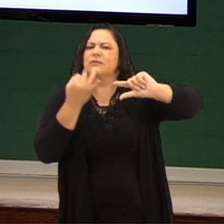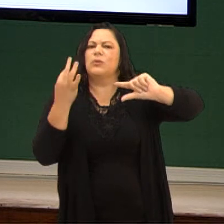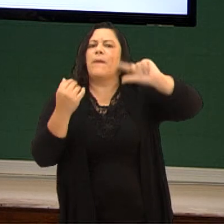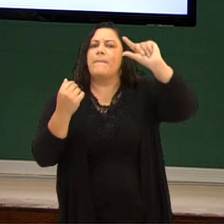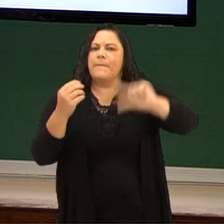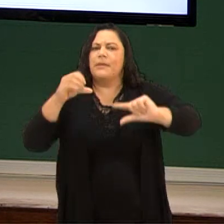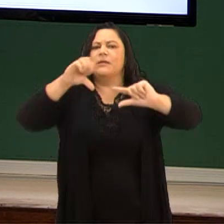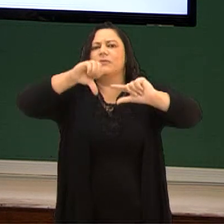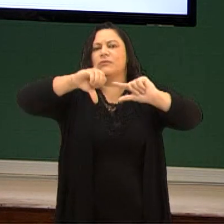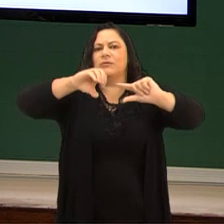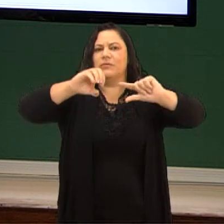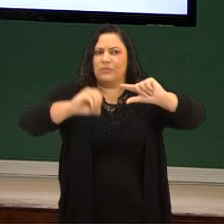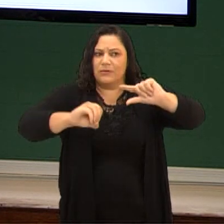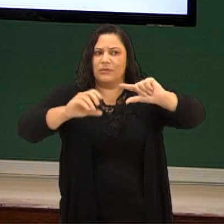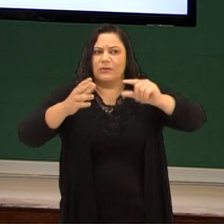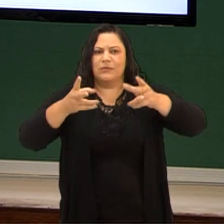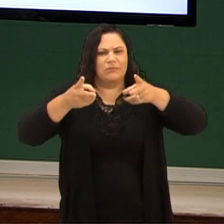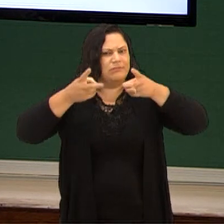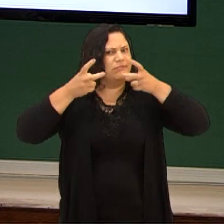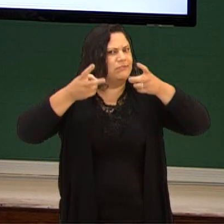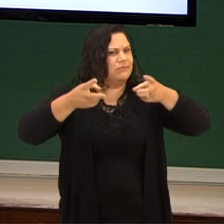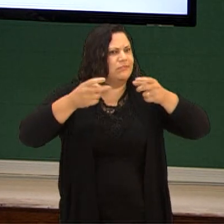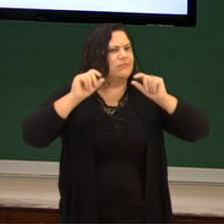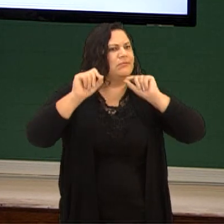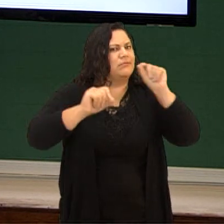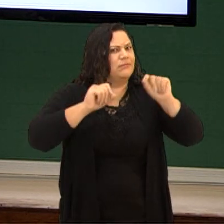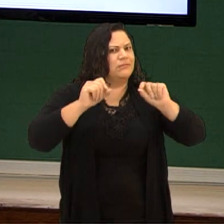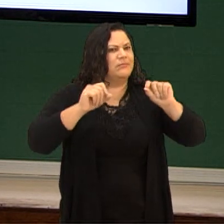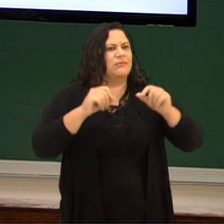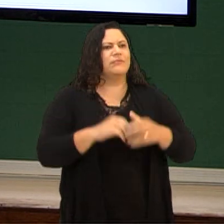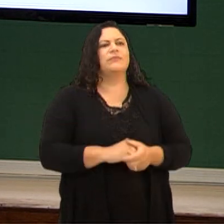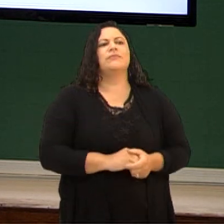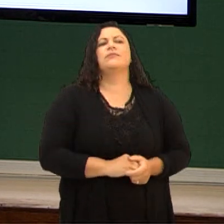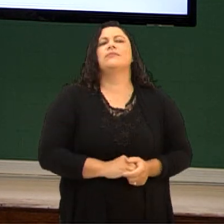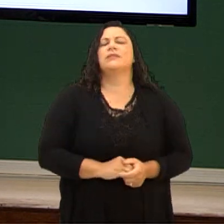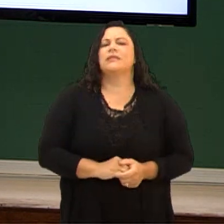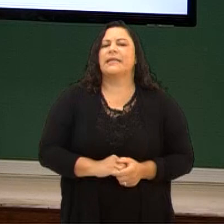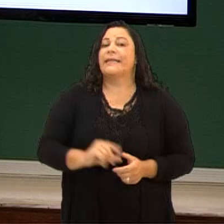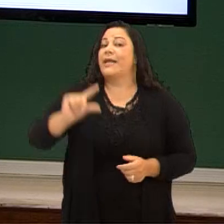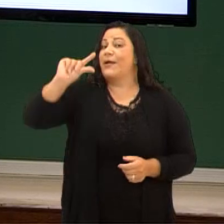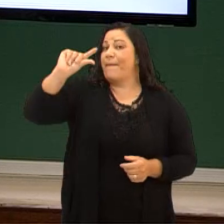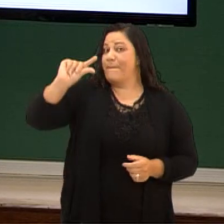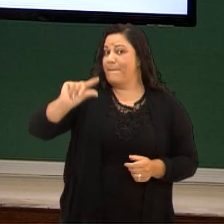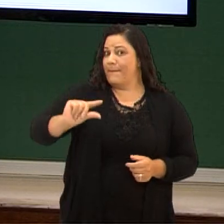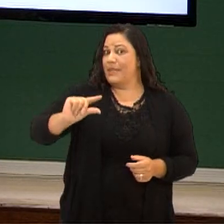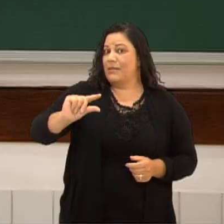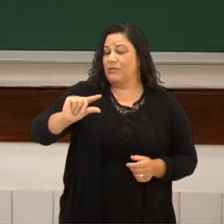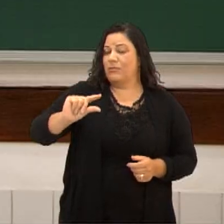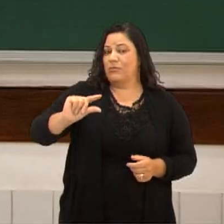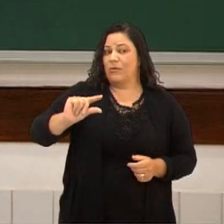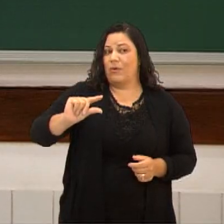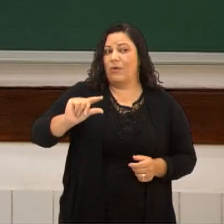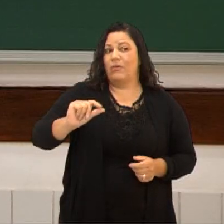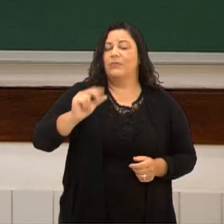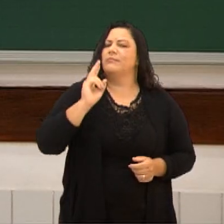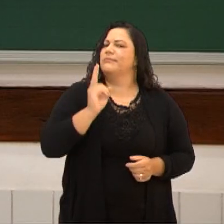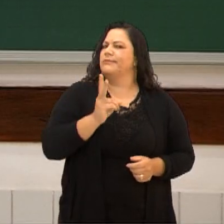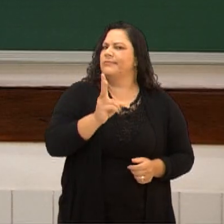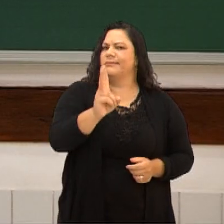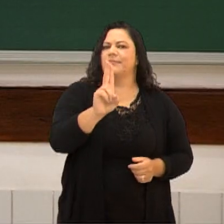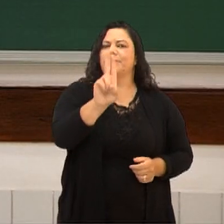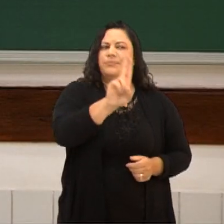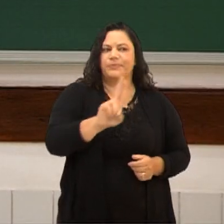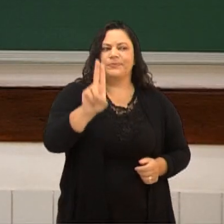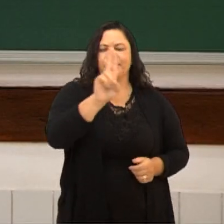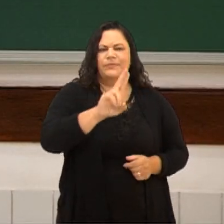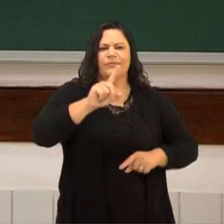ângulo em 90 graus, percebam que eu cubro ele? Então ele é o quê? Menor que 90 graus. Então ainda continuamos usando os nossos